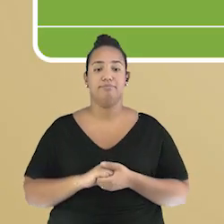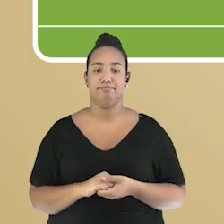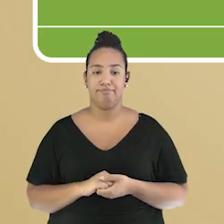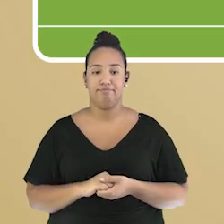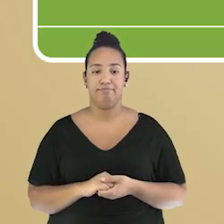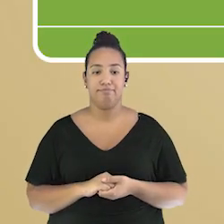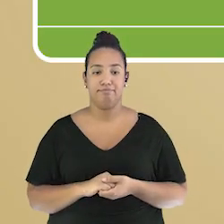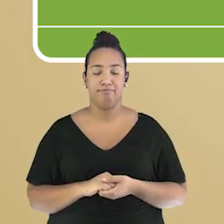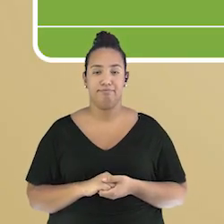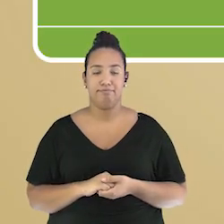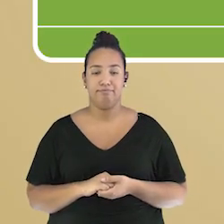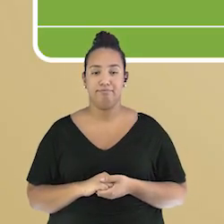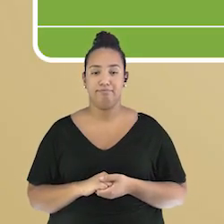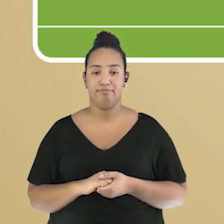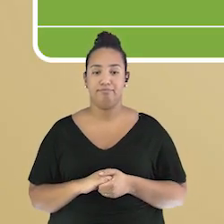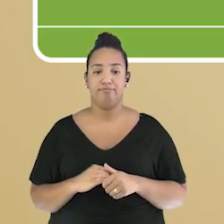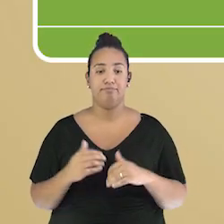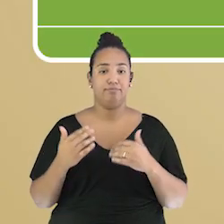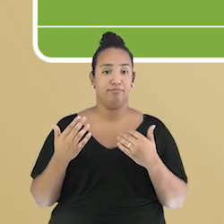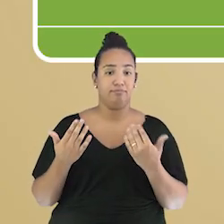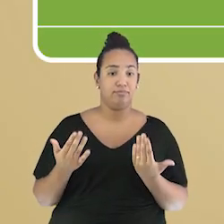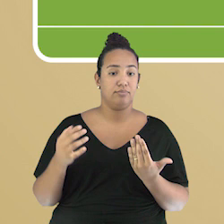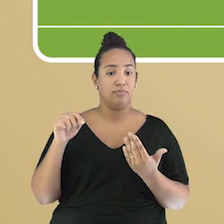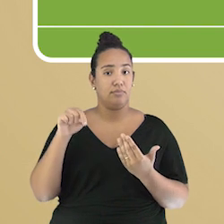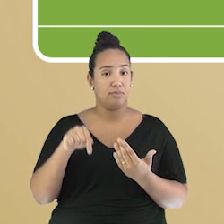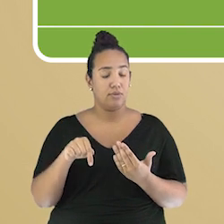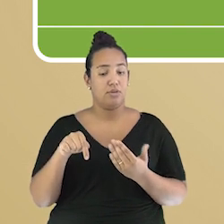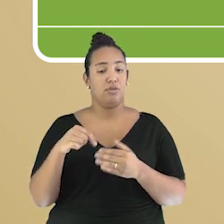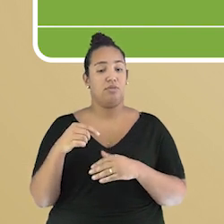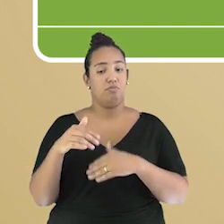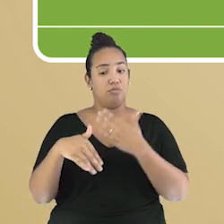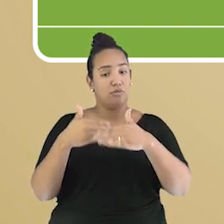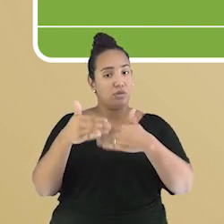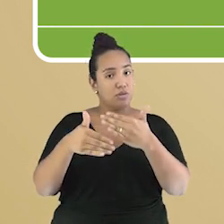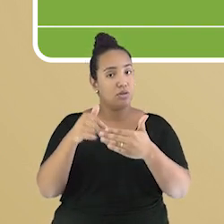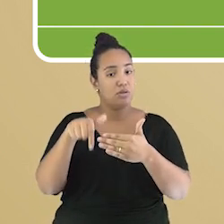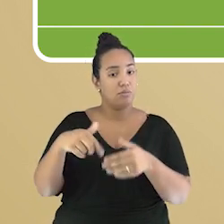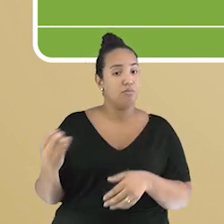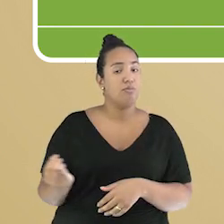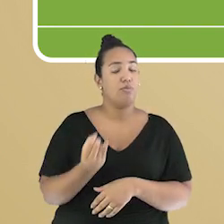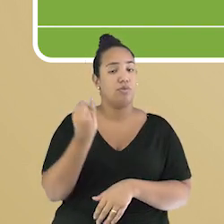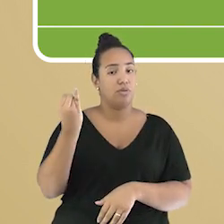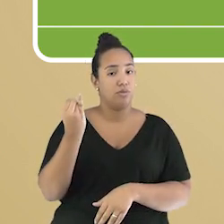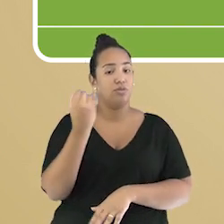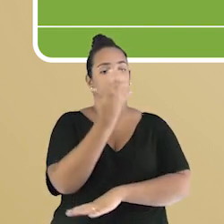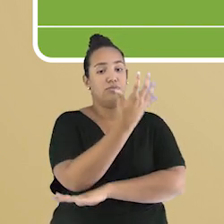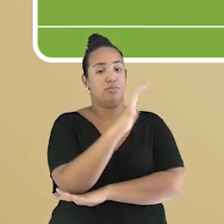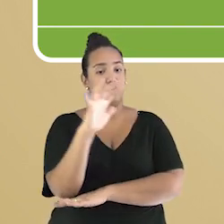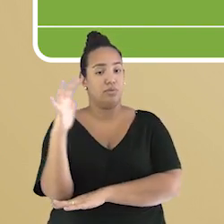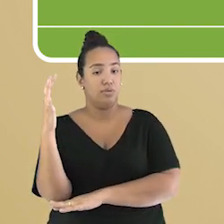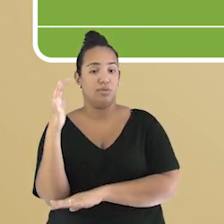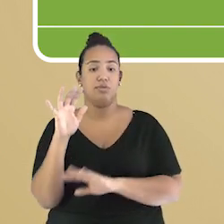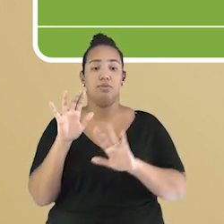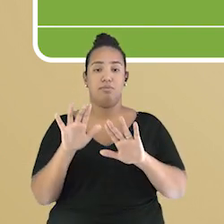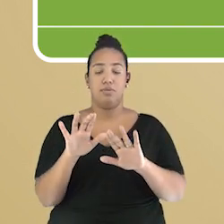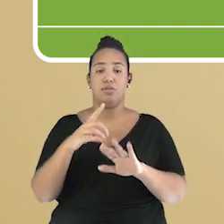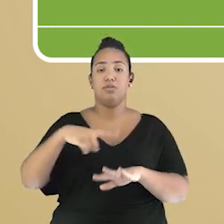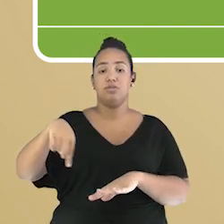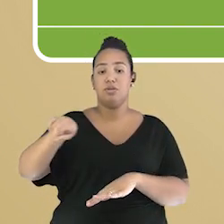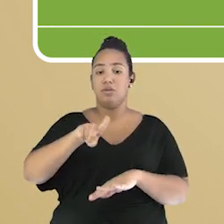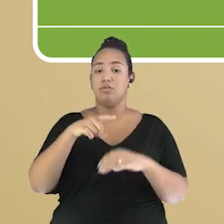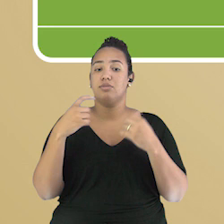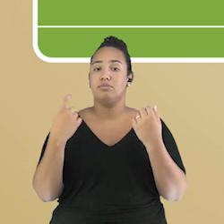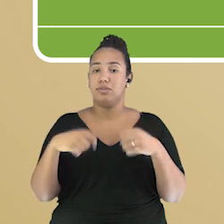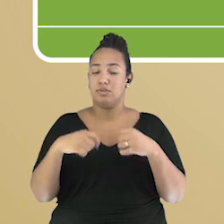os processos dos quais falamos são importantes sim para a natureza, mas não devemos deixar que ocorram em